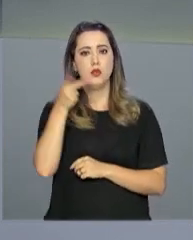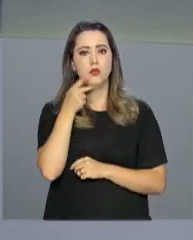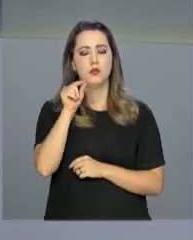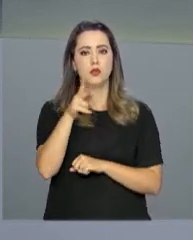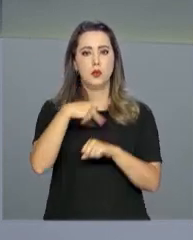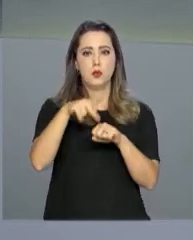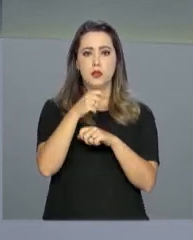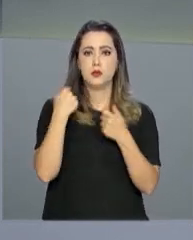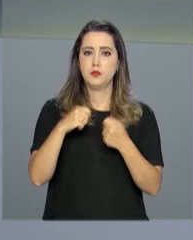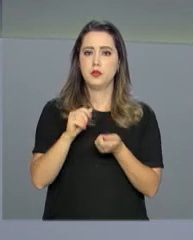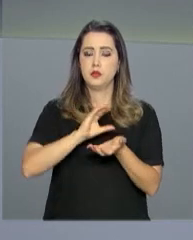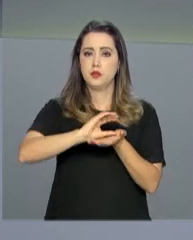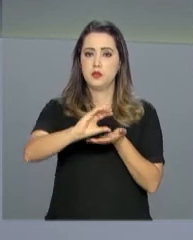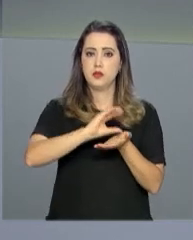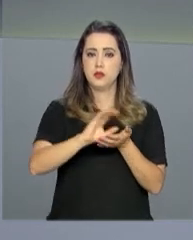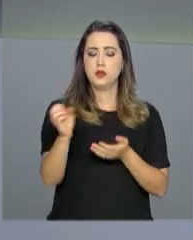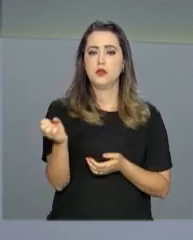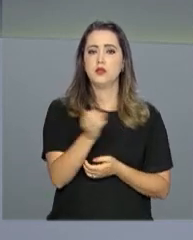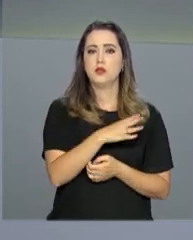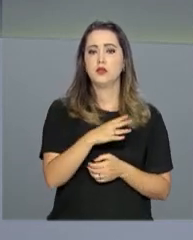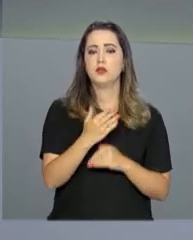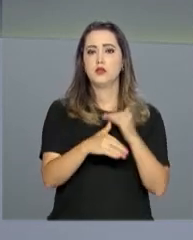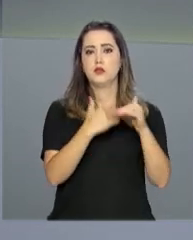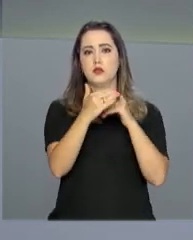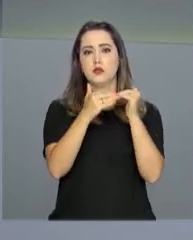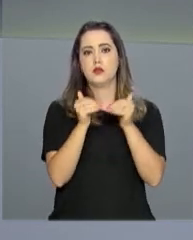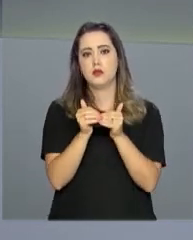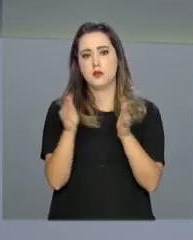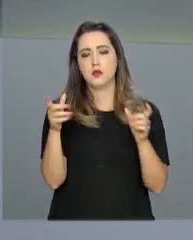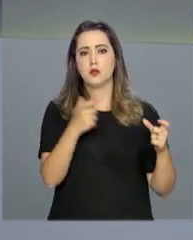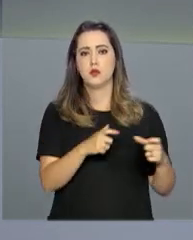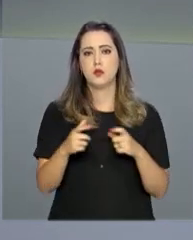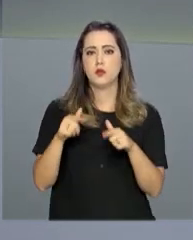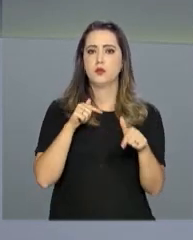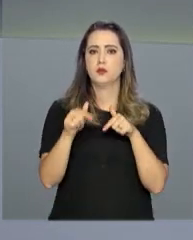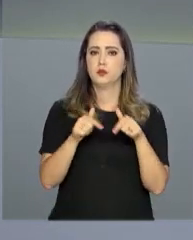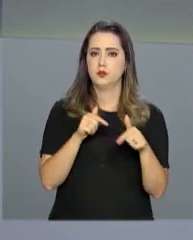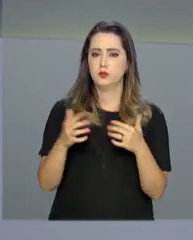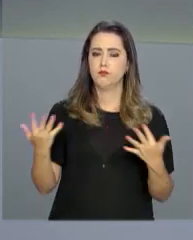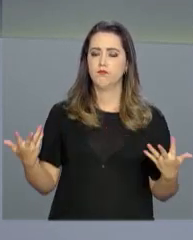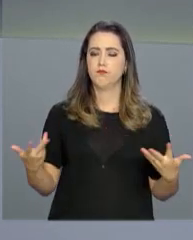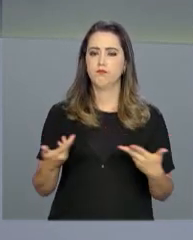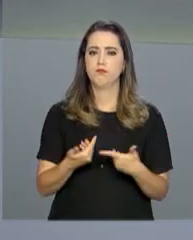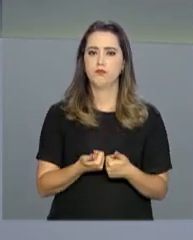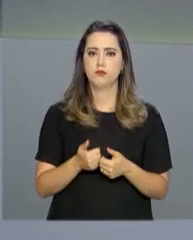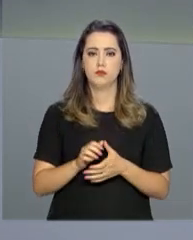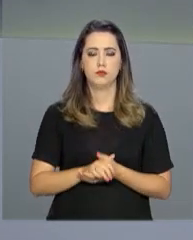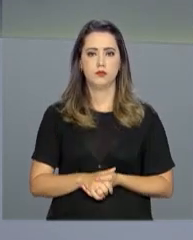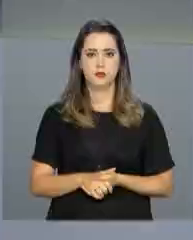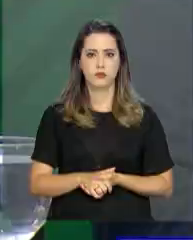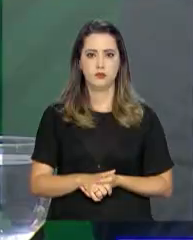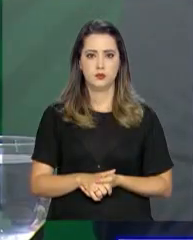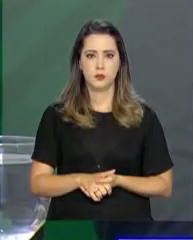que o país precisa investir em inovação para crescer e abrir postos de trabalho de qualidade.